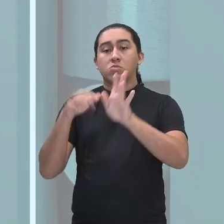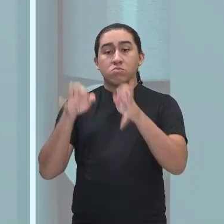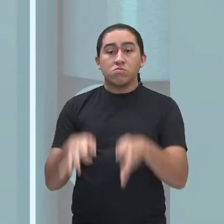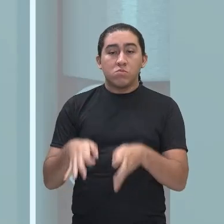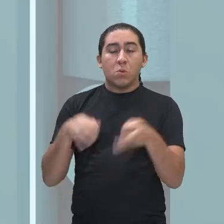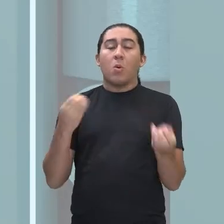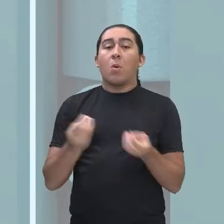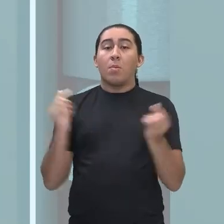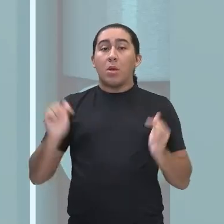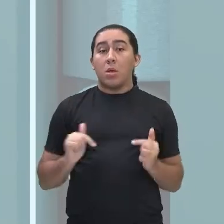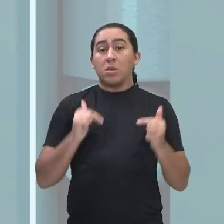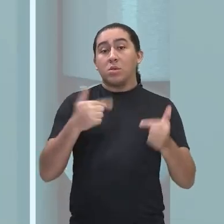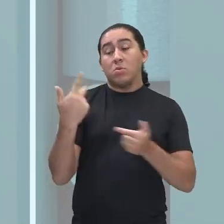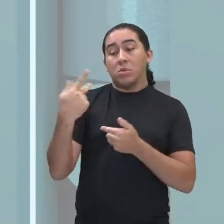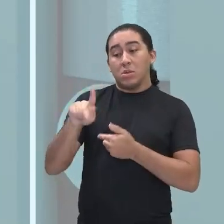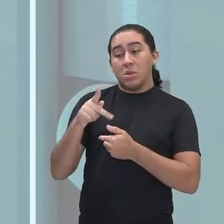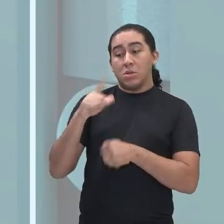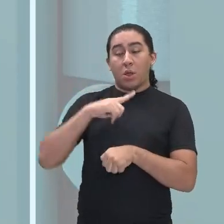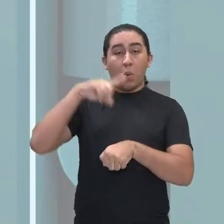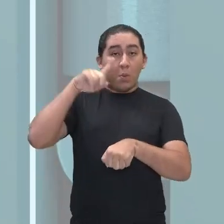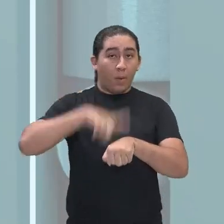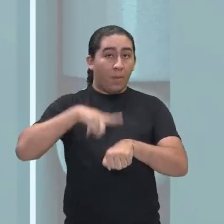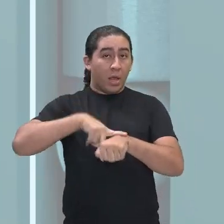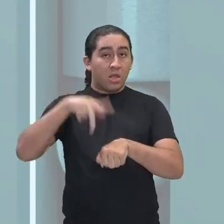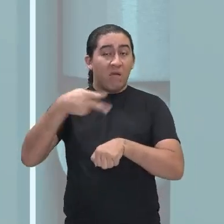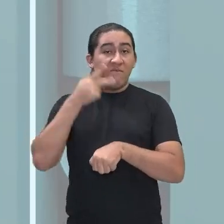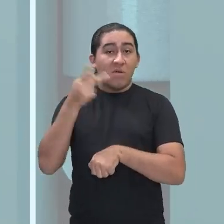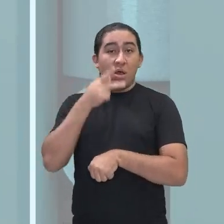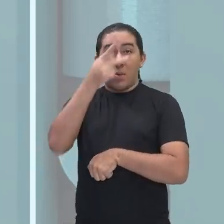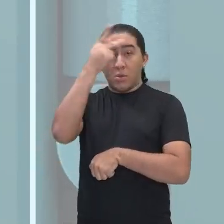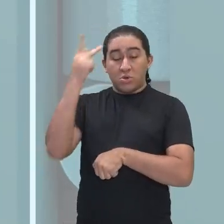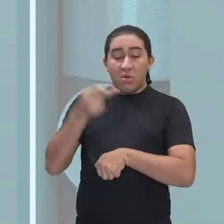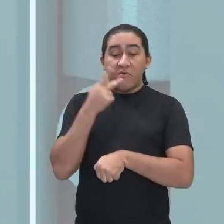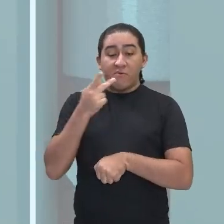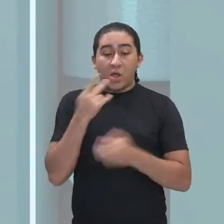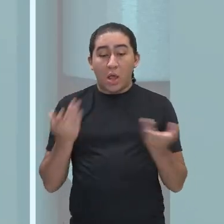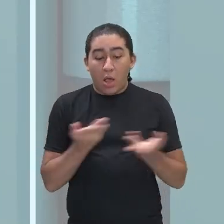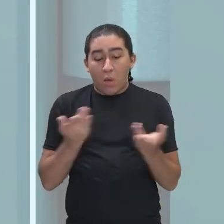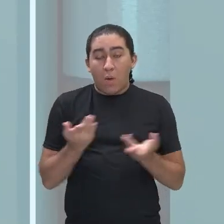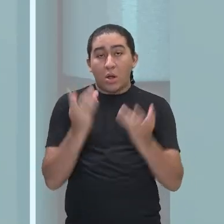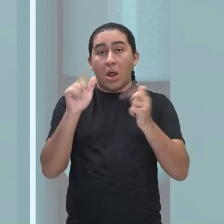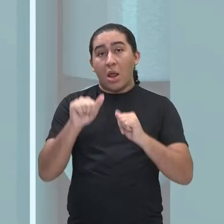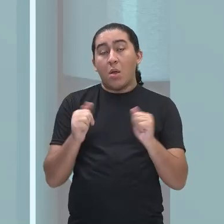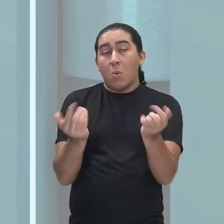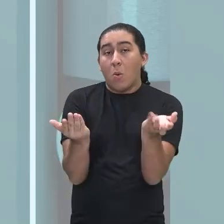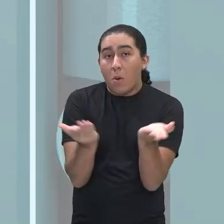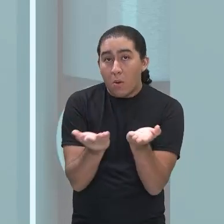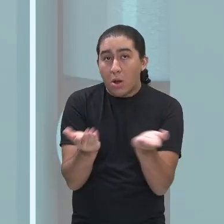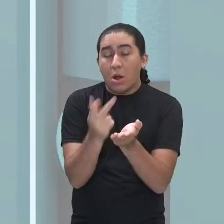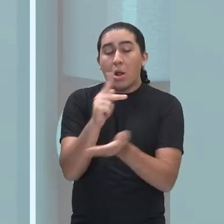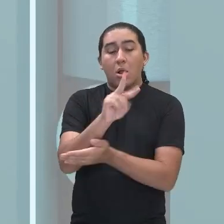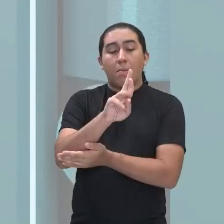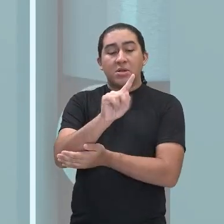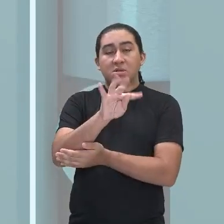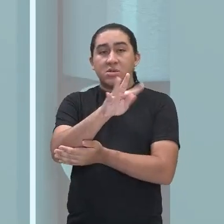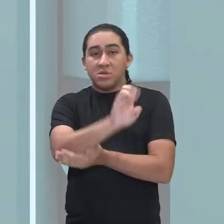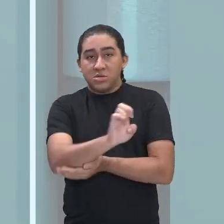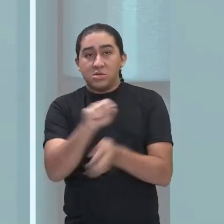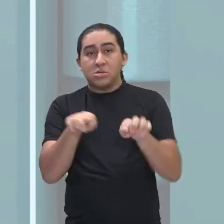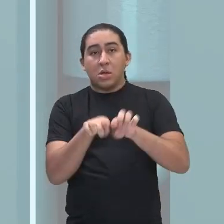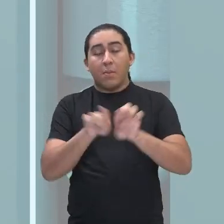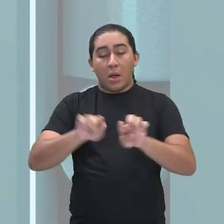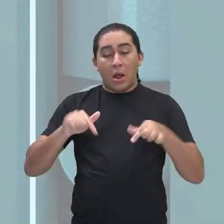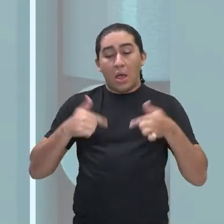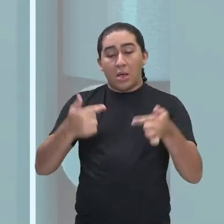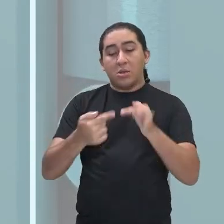sua ação em um momento da fala, que agora que é presente, né? Ações